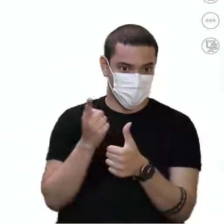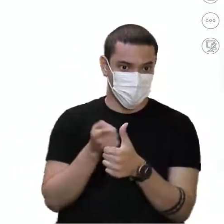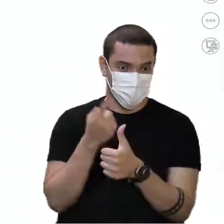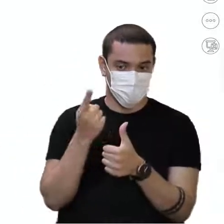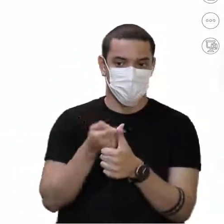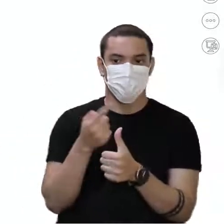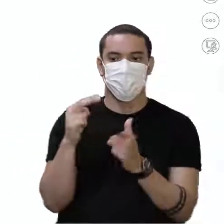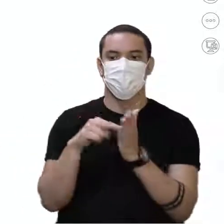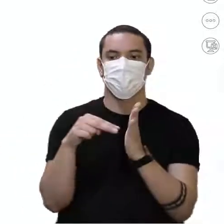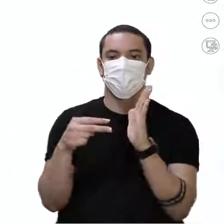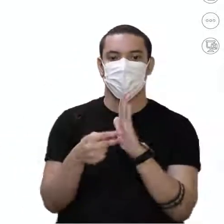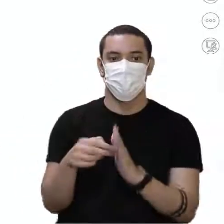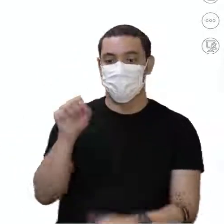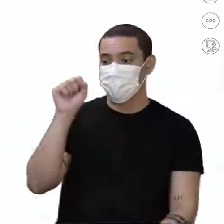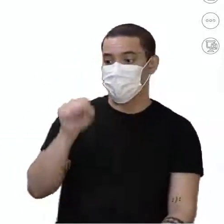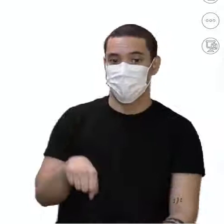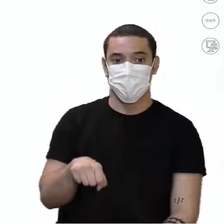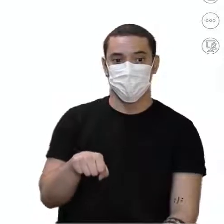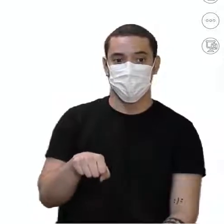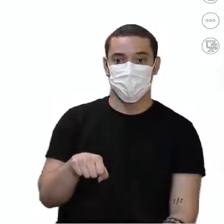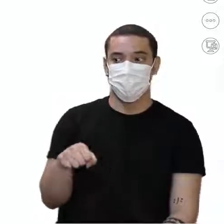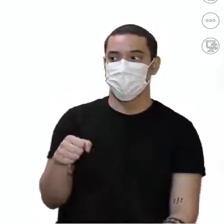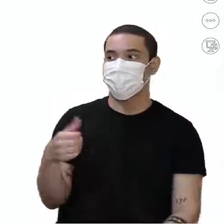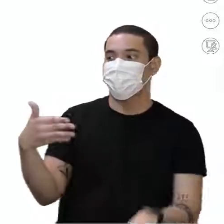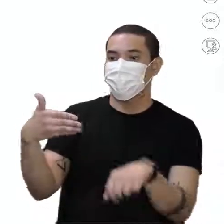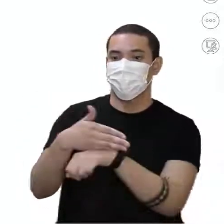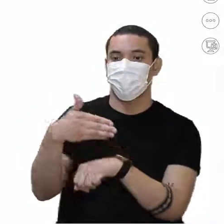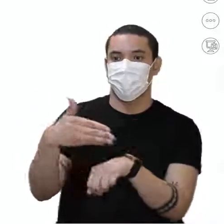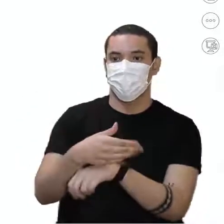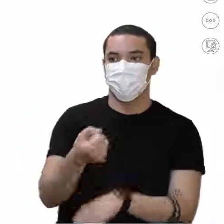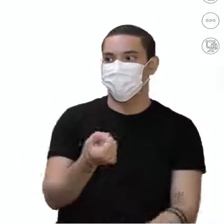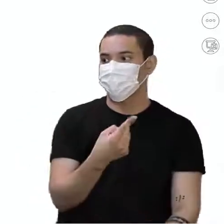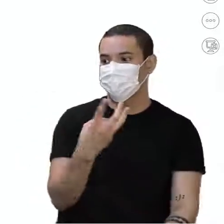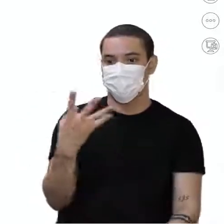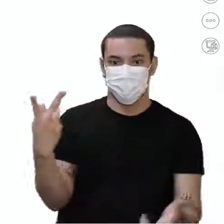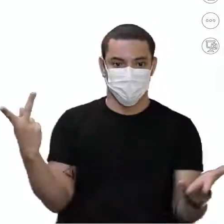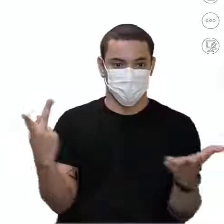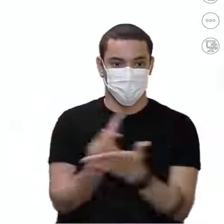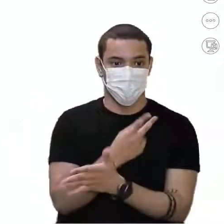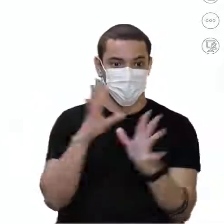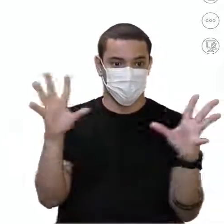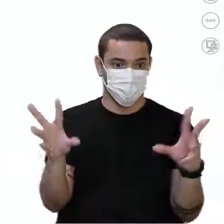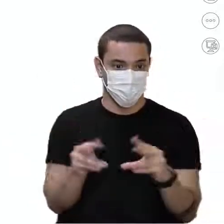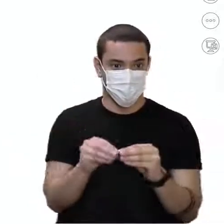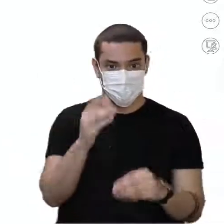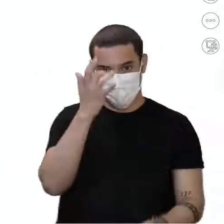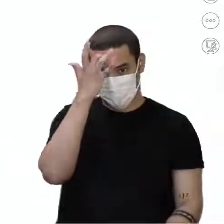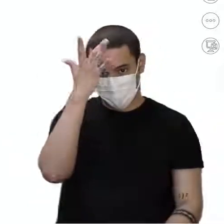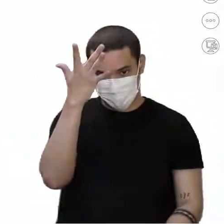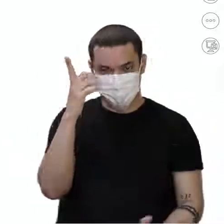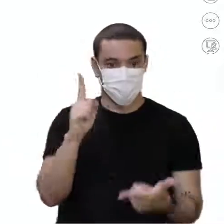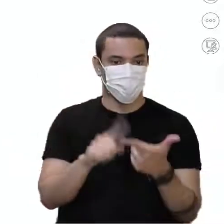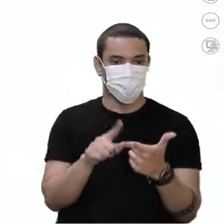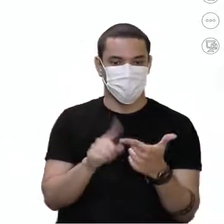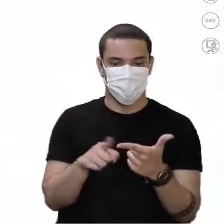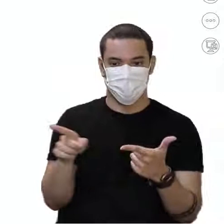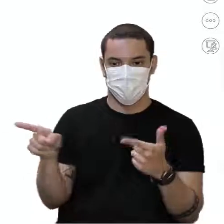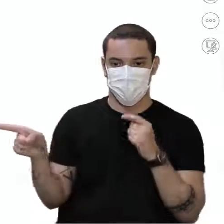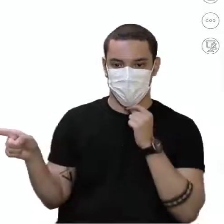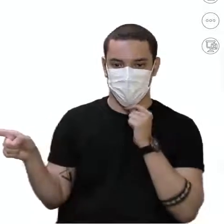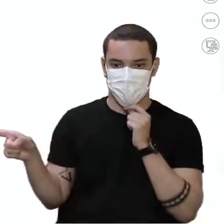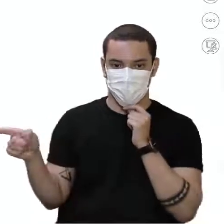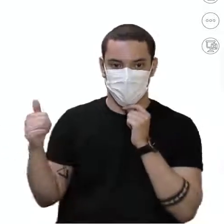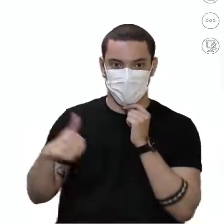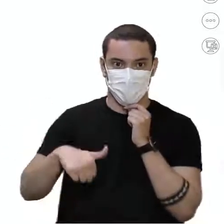só está dizendo sim e a frequência que isso aconteceu. É uma resposta mais fácil. A segunda, você está sendo